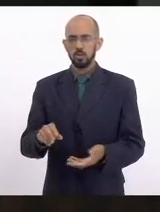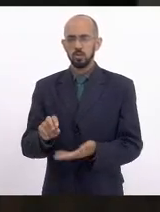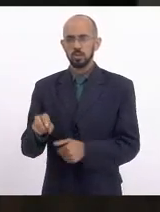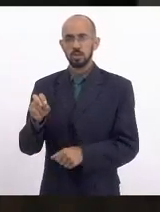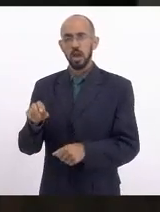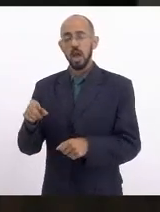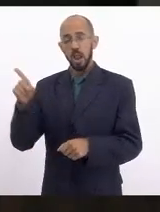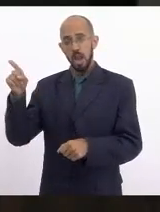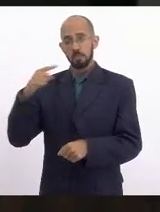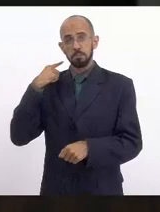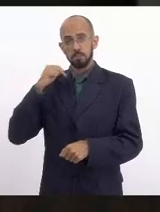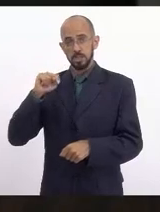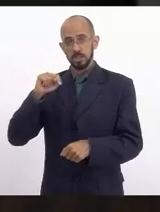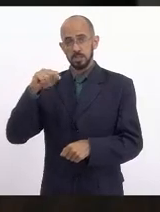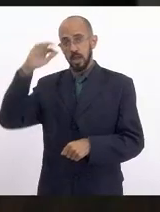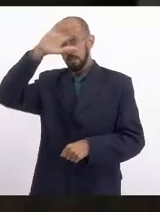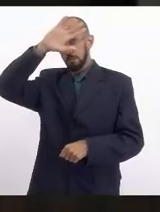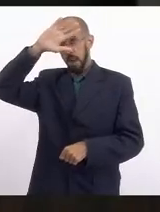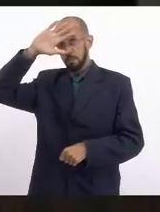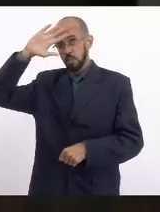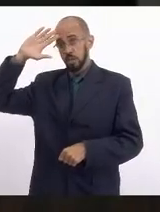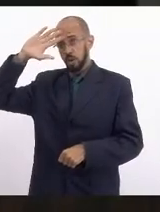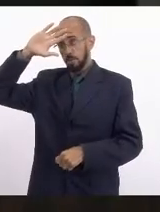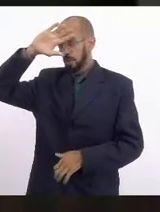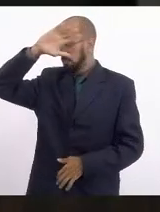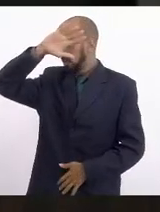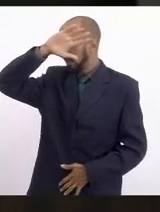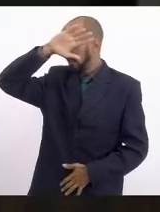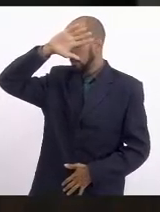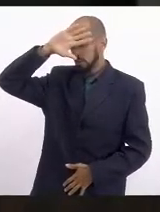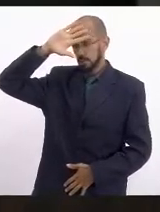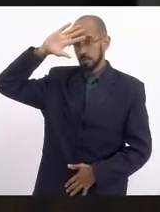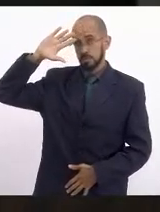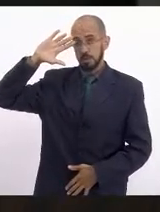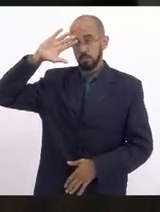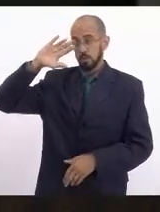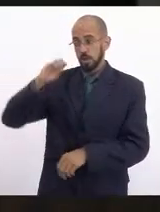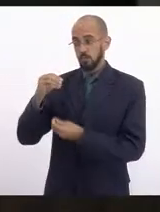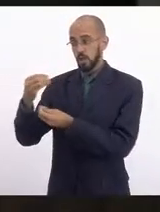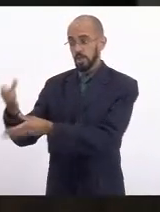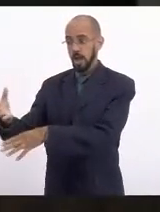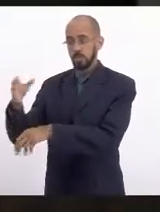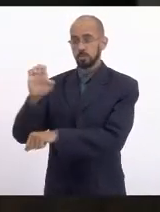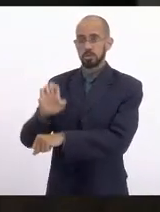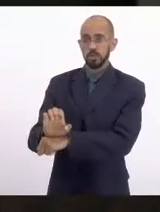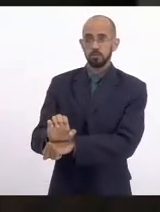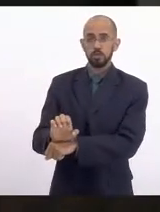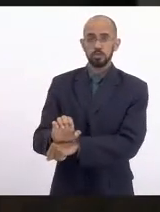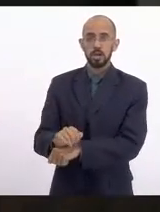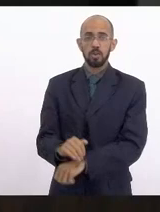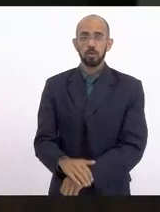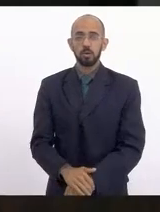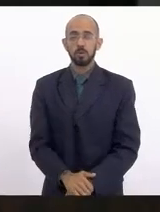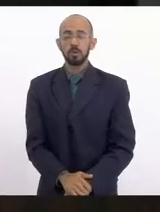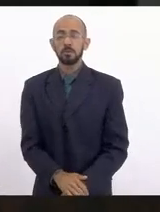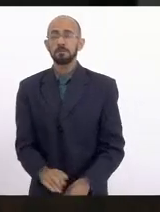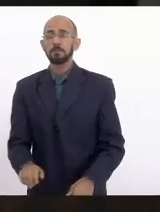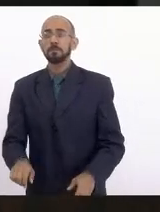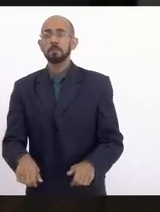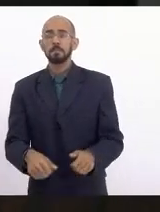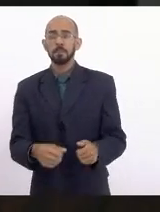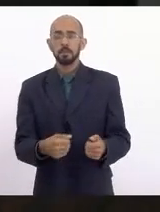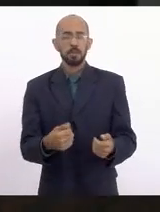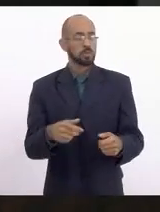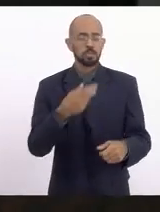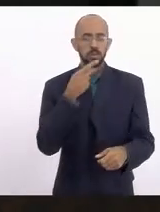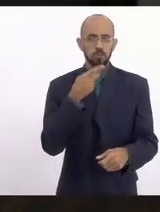estado Pampulha foi foi dado para o Estado o estado estado fez uma coisa entregou o outro ninguém aqui tá dizendo que